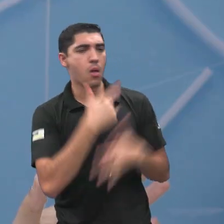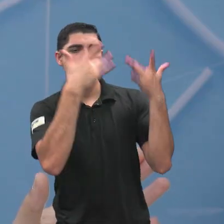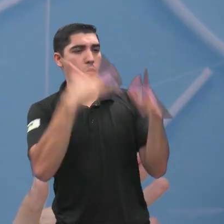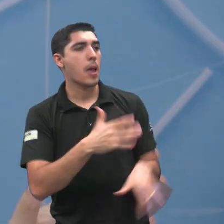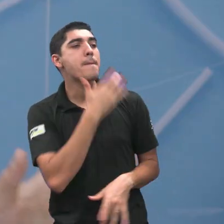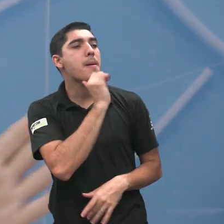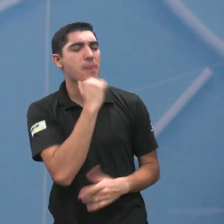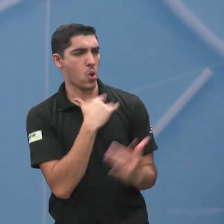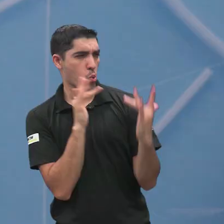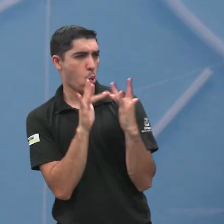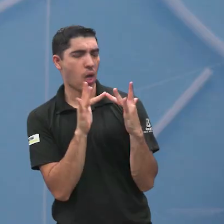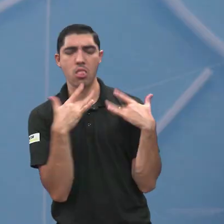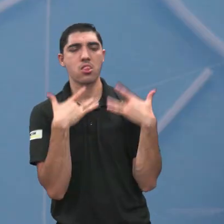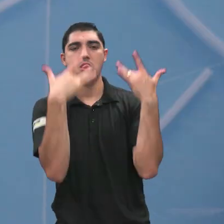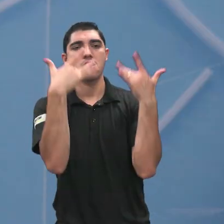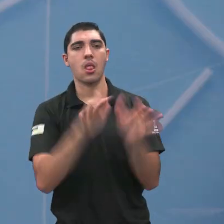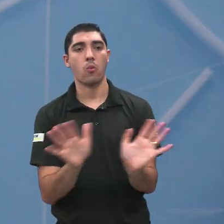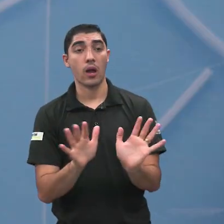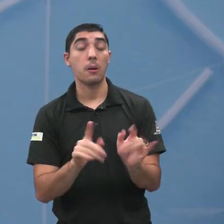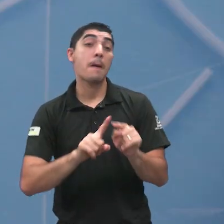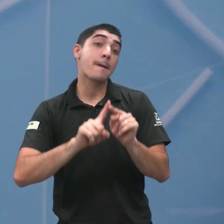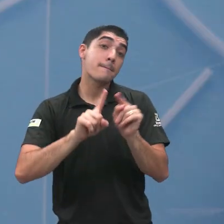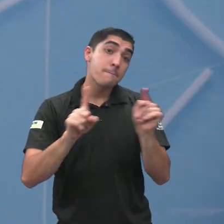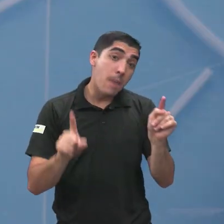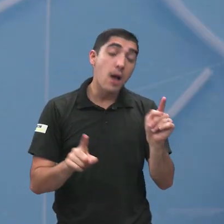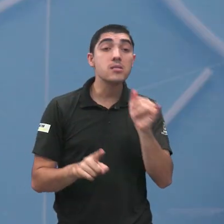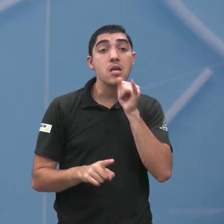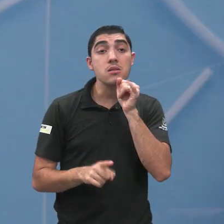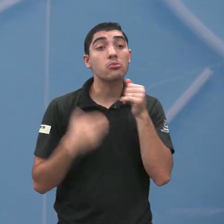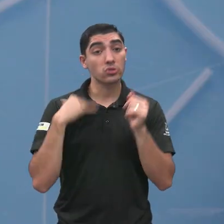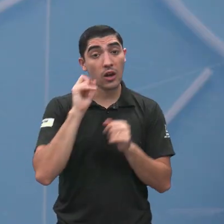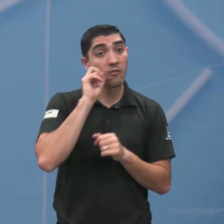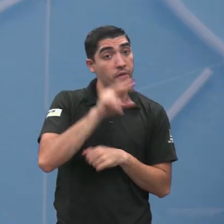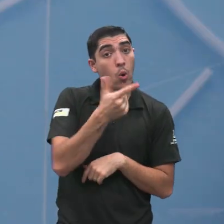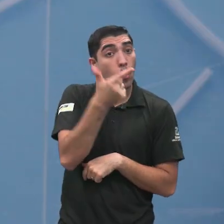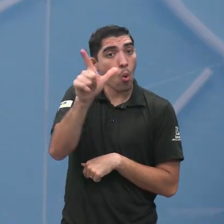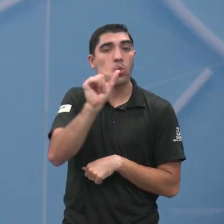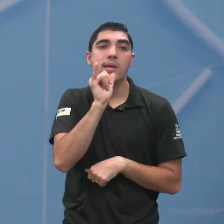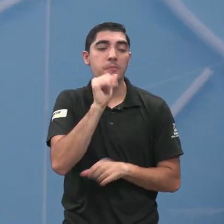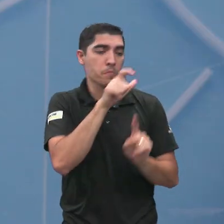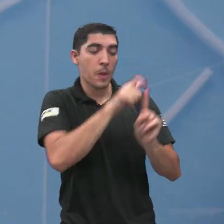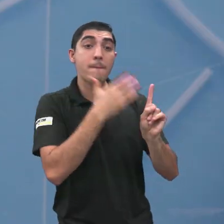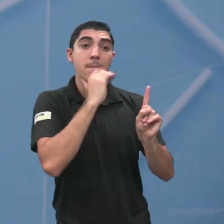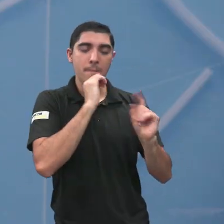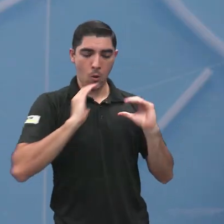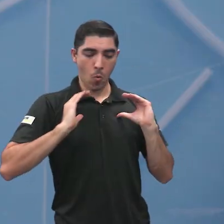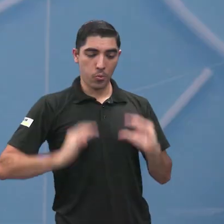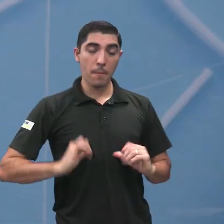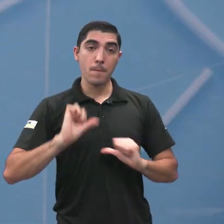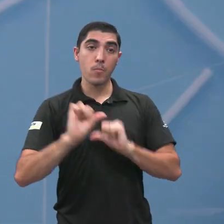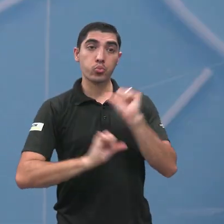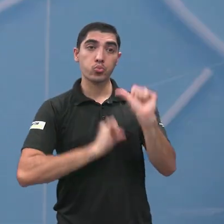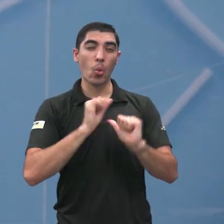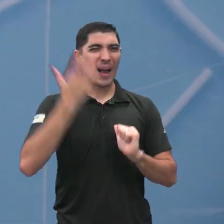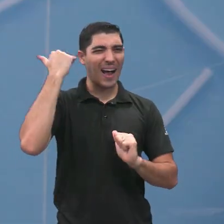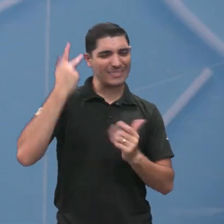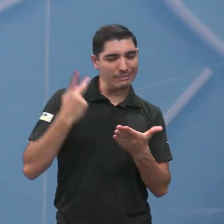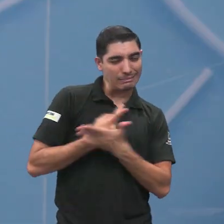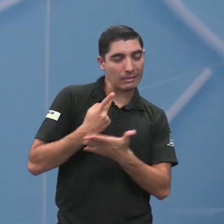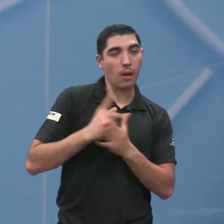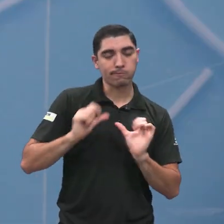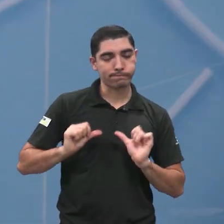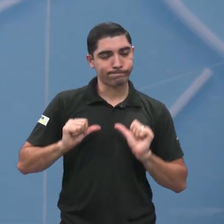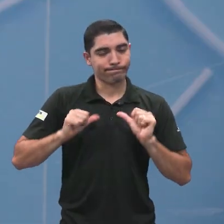pai. Mas eu também já vi casos em que o pai mudou os seus comportamentos, ele mudou as suas atitudes,